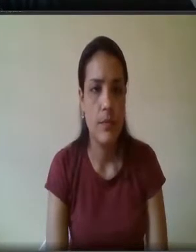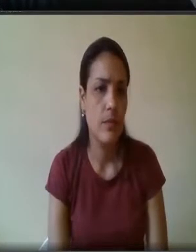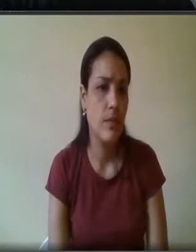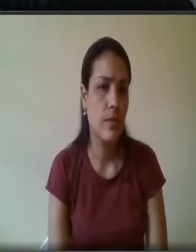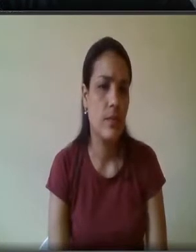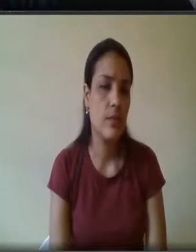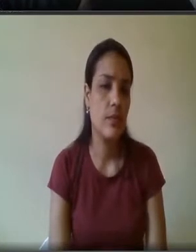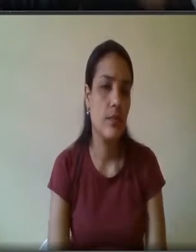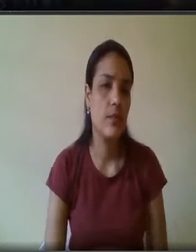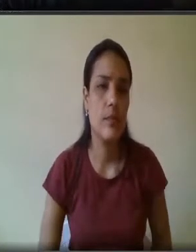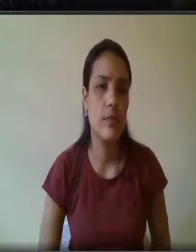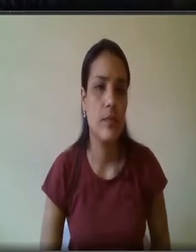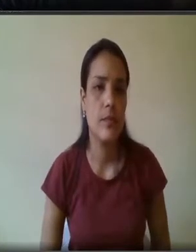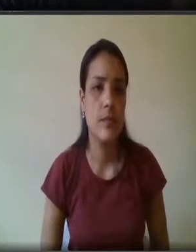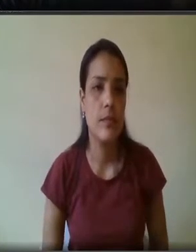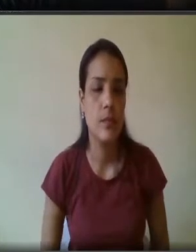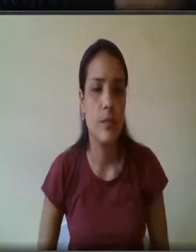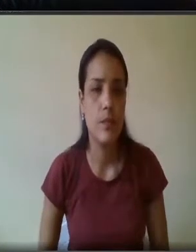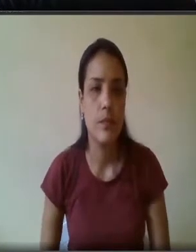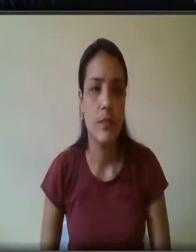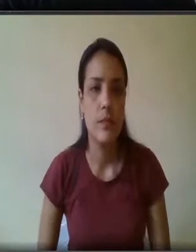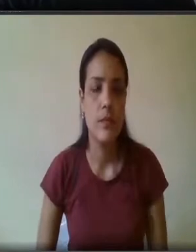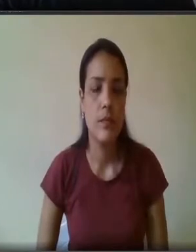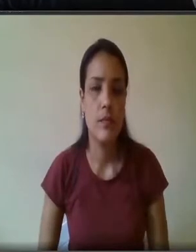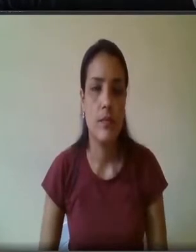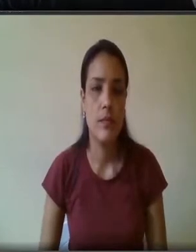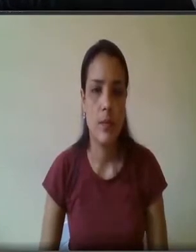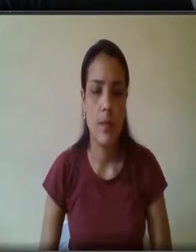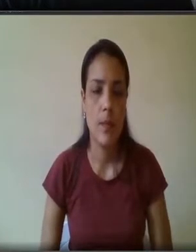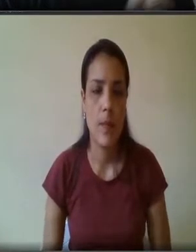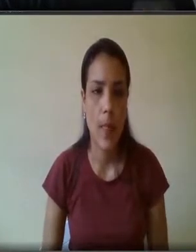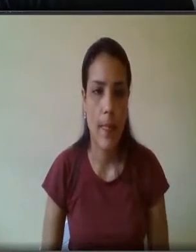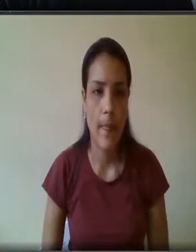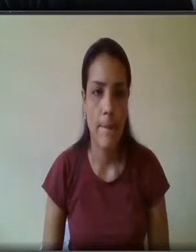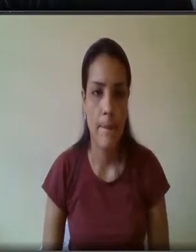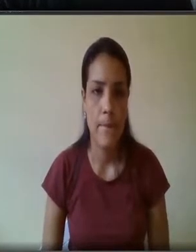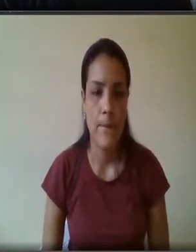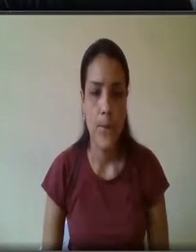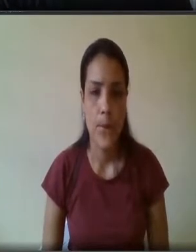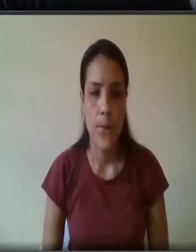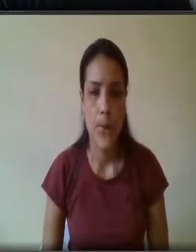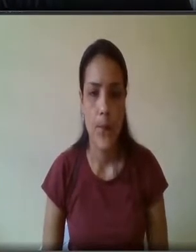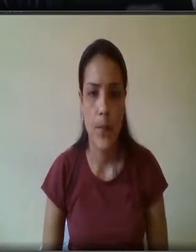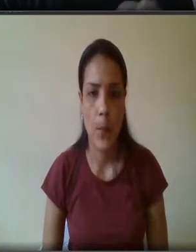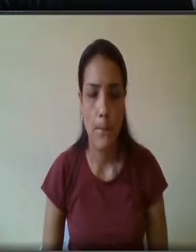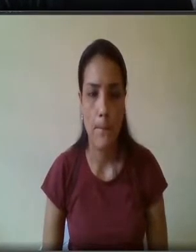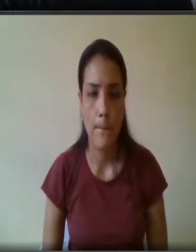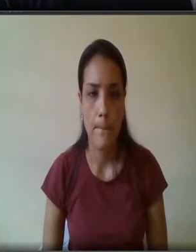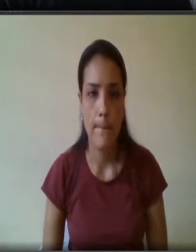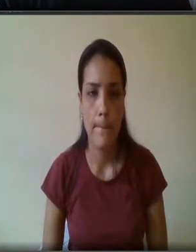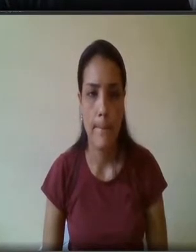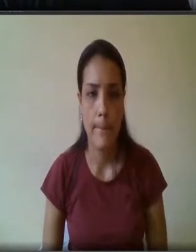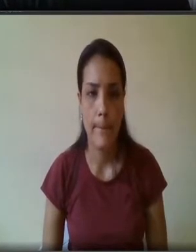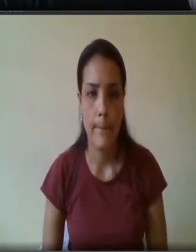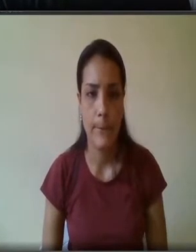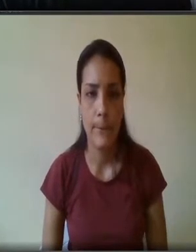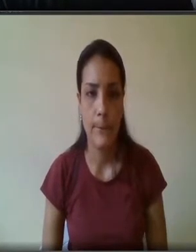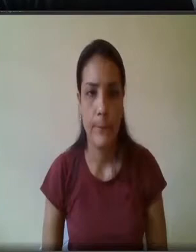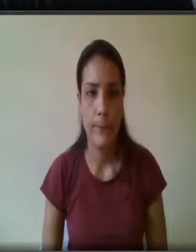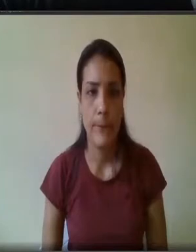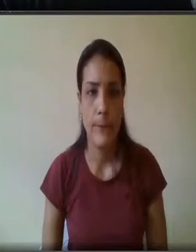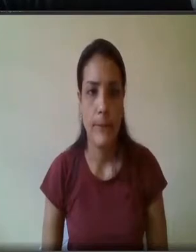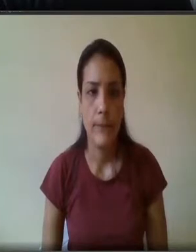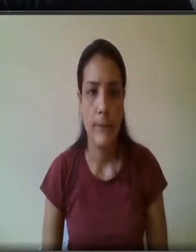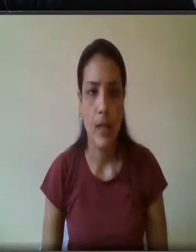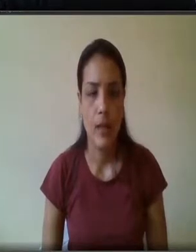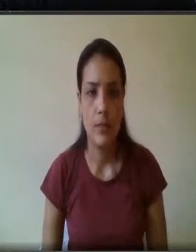uma desertificação? Desertificação, pessoal, é um processo no qual o homem